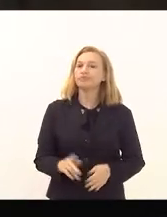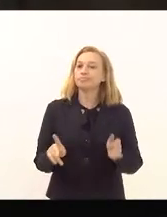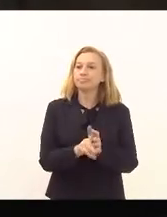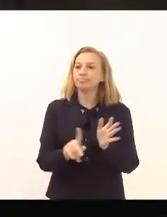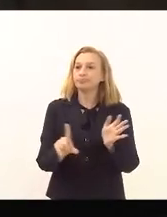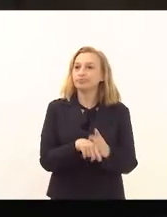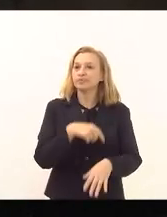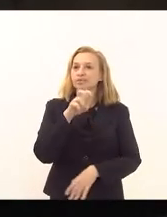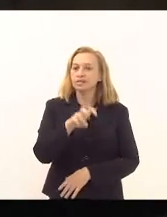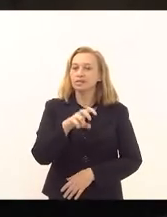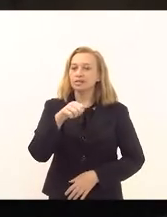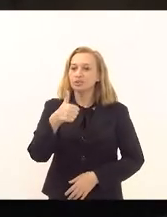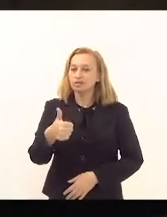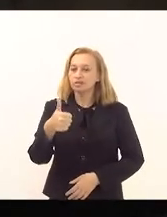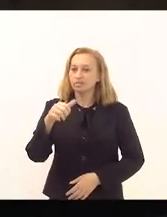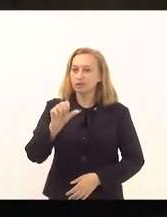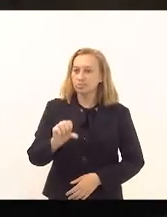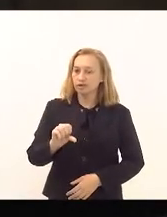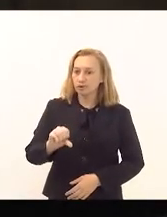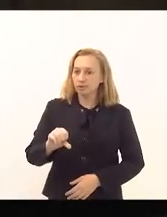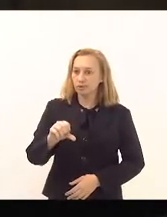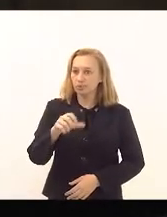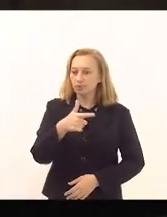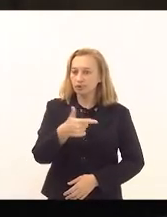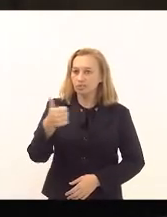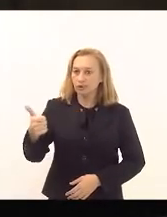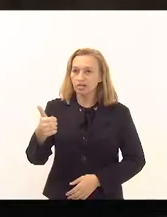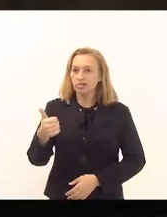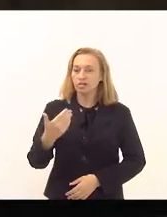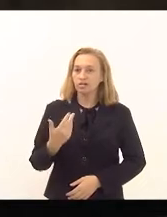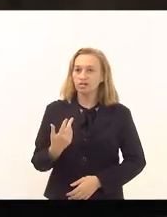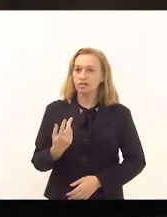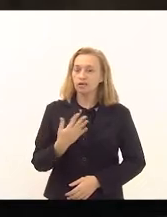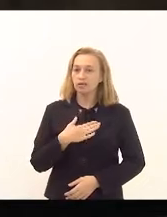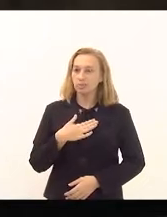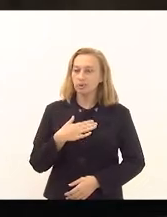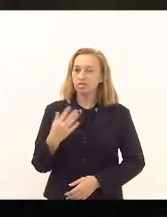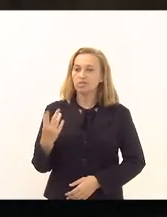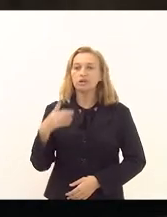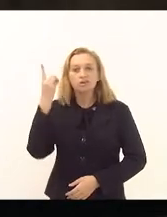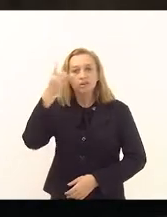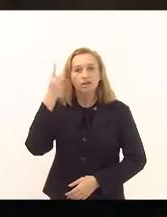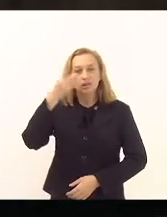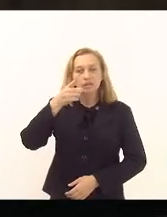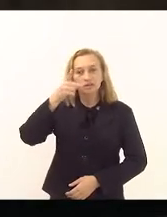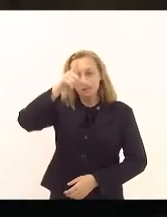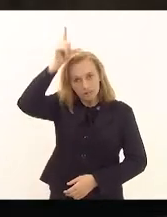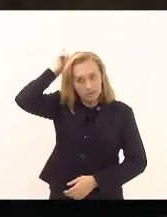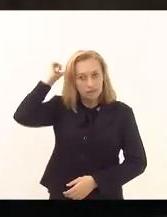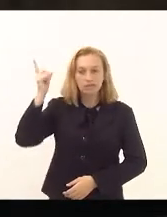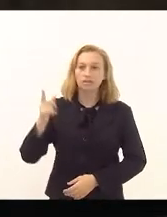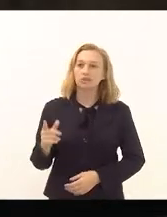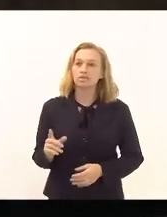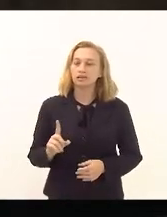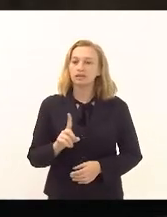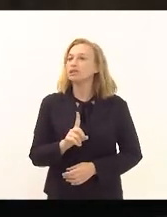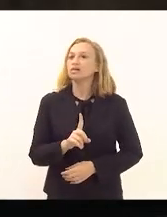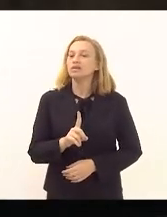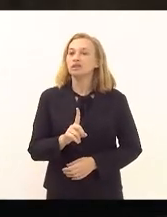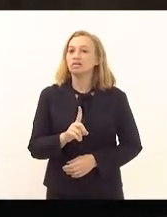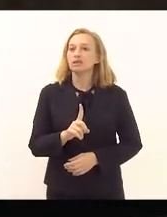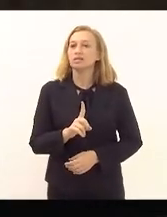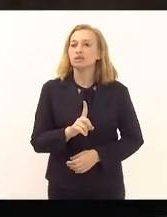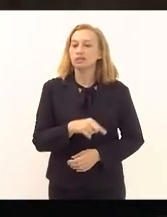projeto 5192 de 21, de minha autoria de deputado Luiz Paulo, que determina a isenção de cobrança